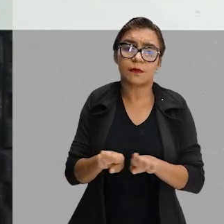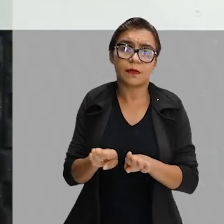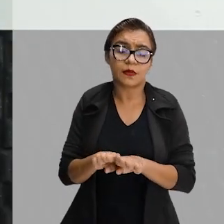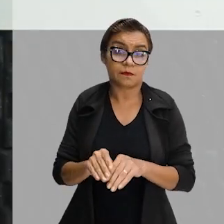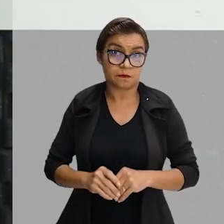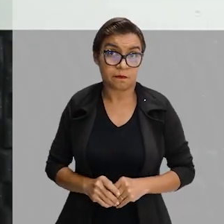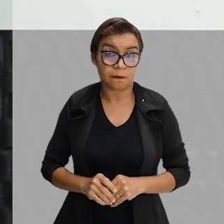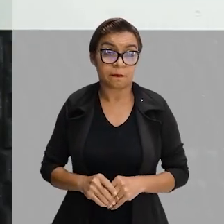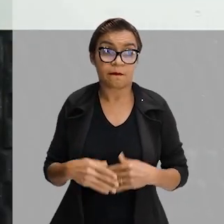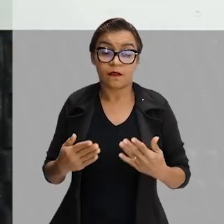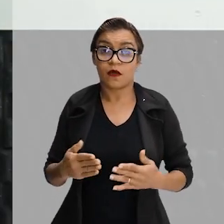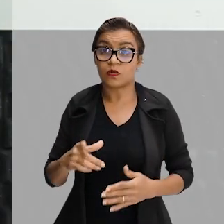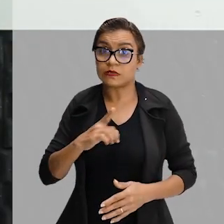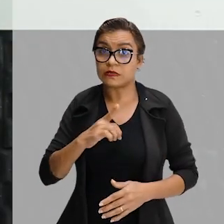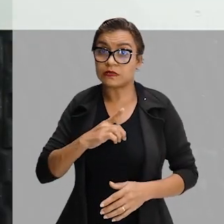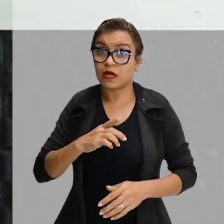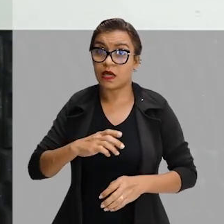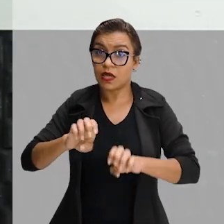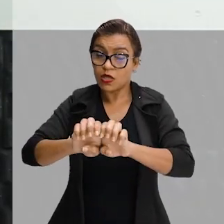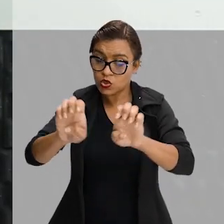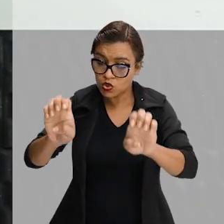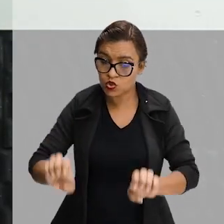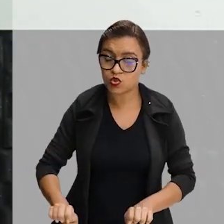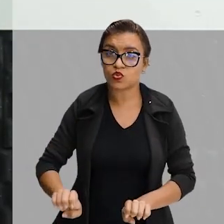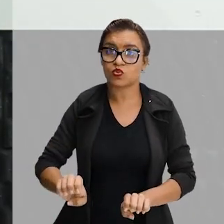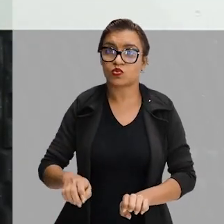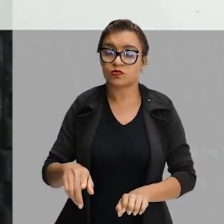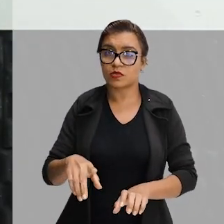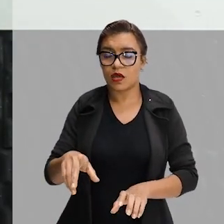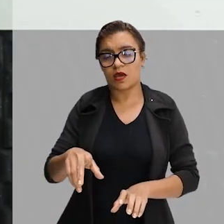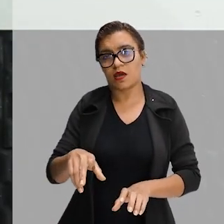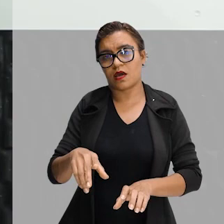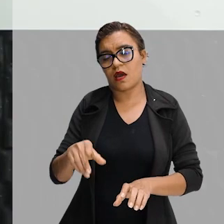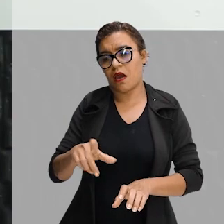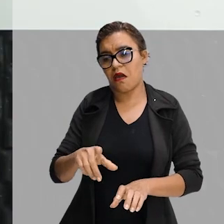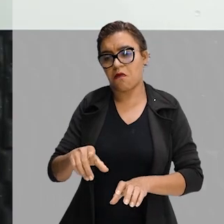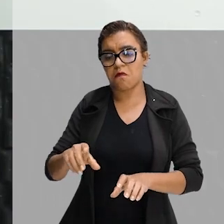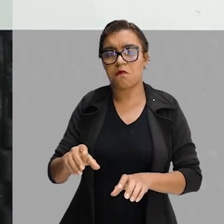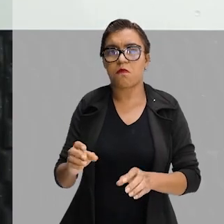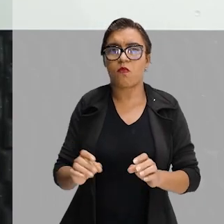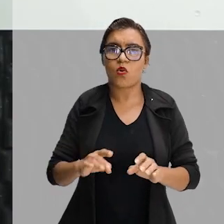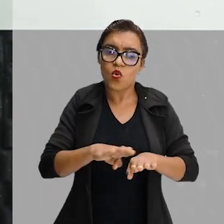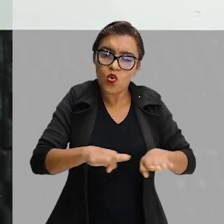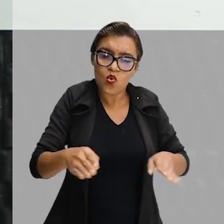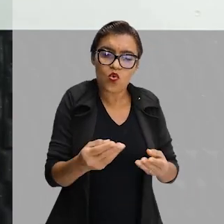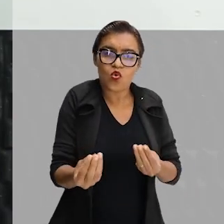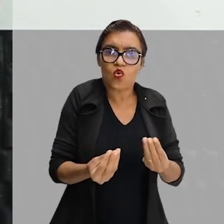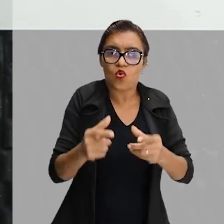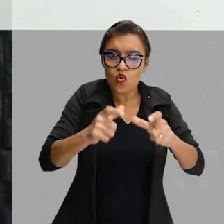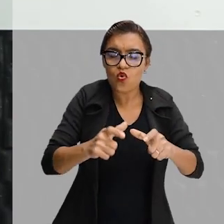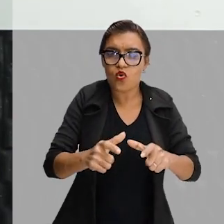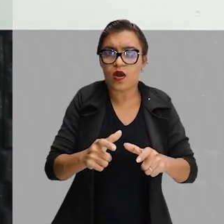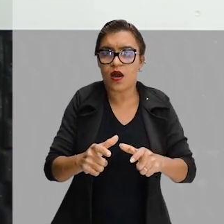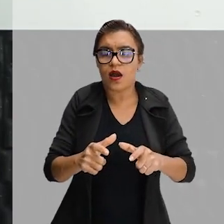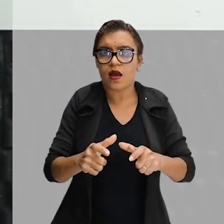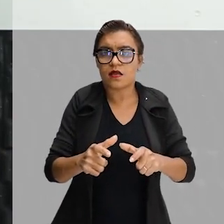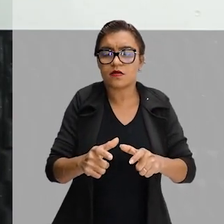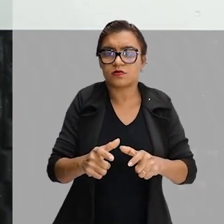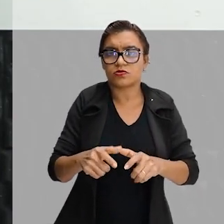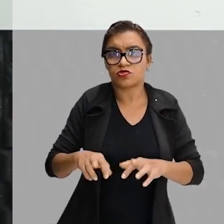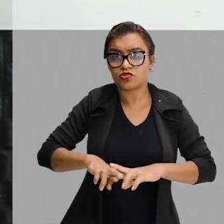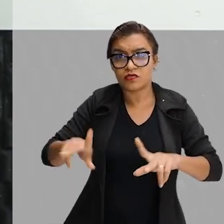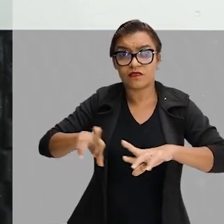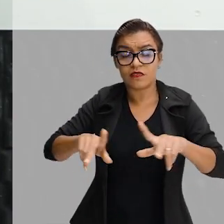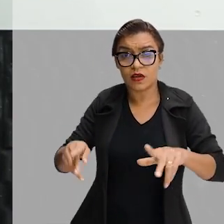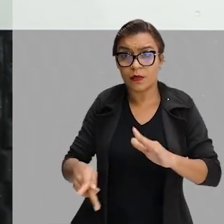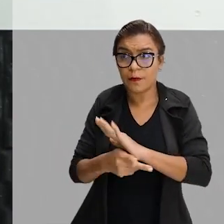Então, existem estruturas mal distribuídas, existem estruturas irregulares pelo Brasil que fizeram com que